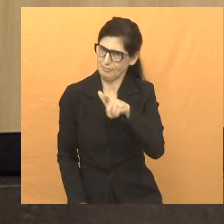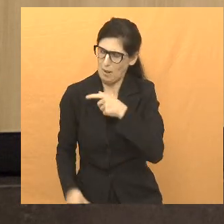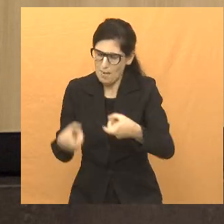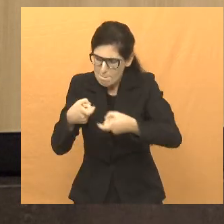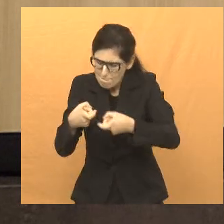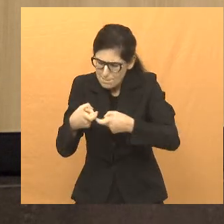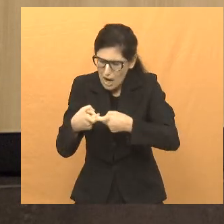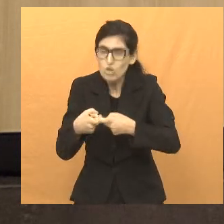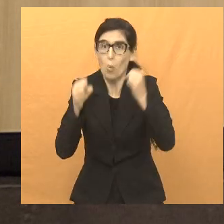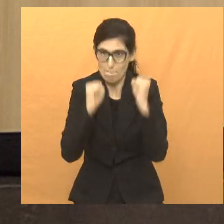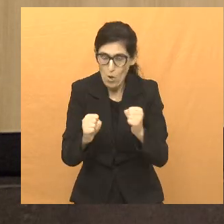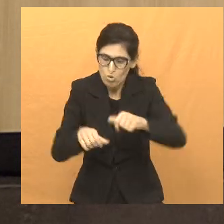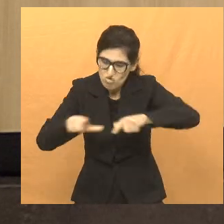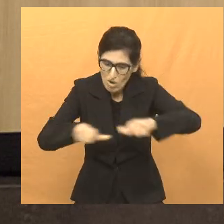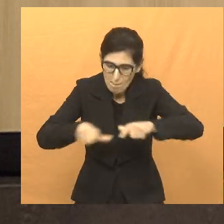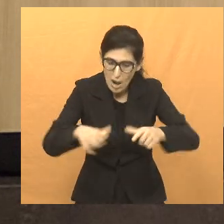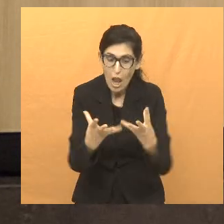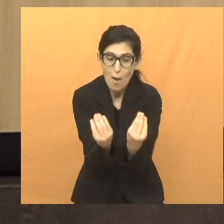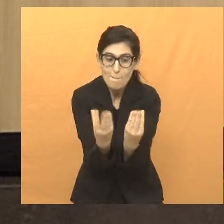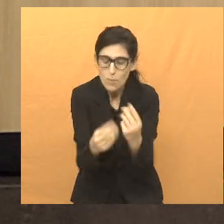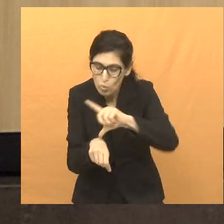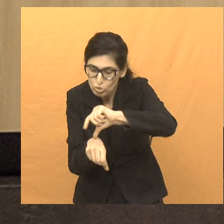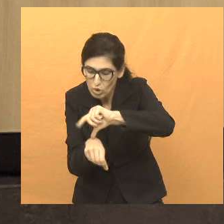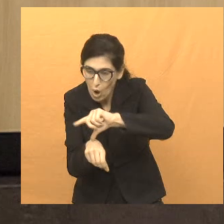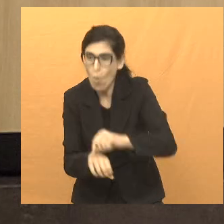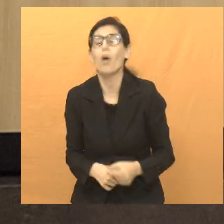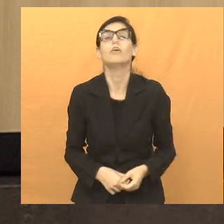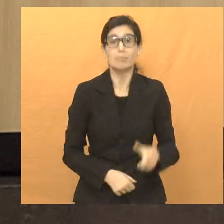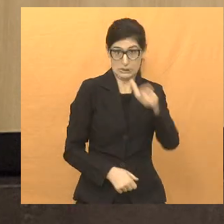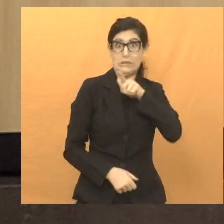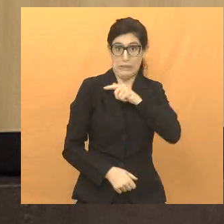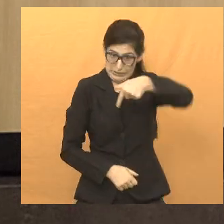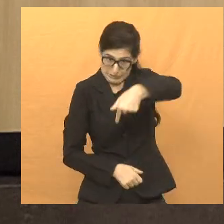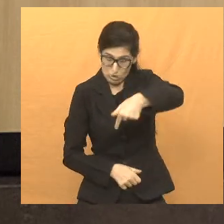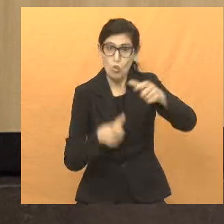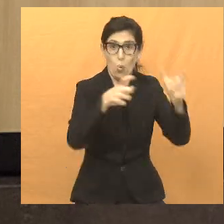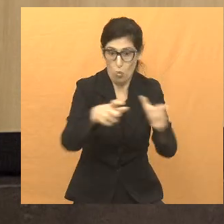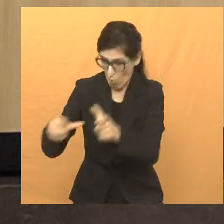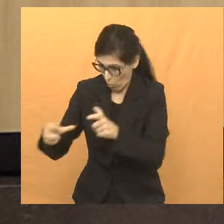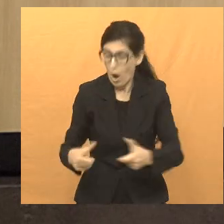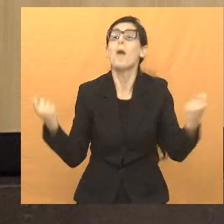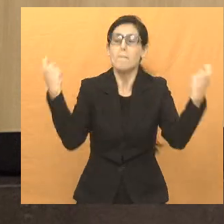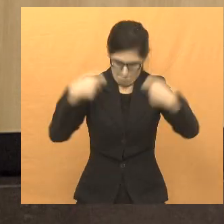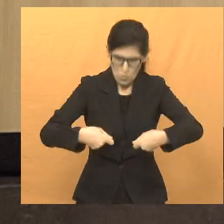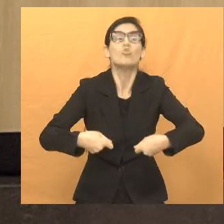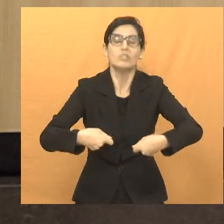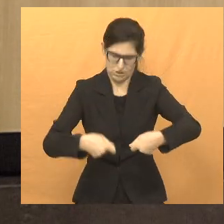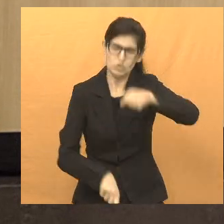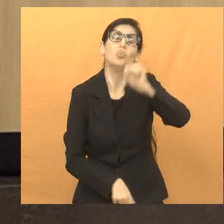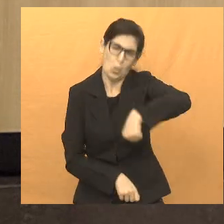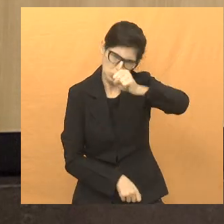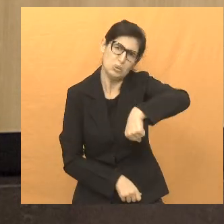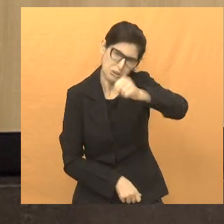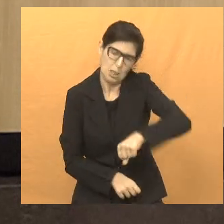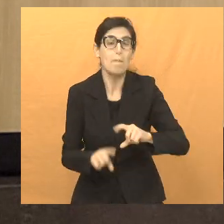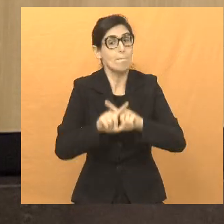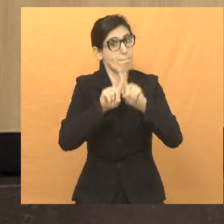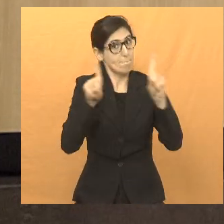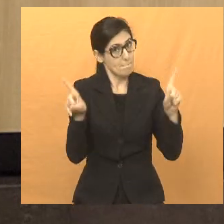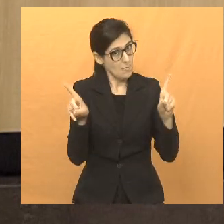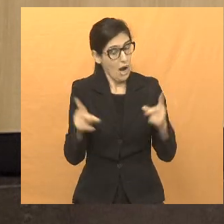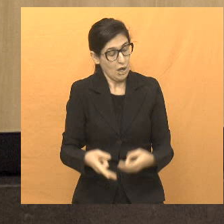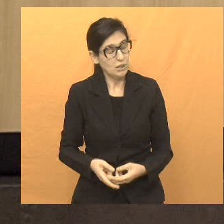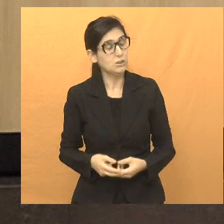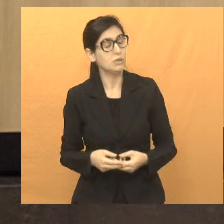nós estudamos, né, Marilisa? Tem 7 unidades aí que tem possibilidade disso. Então, a gente tem que trabalhar com